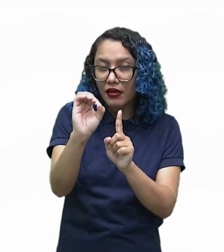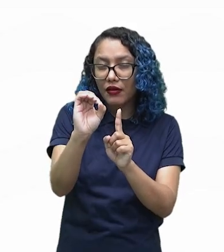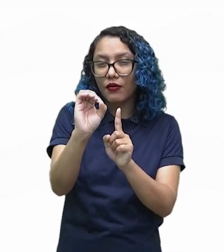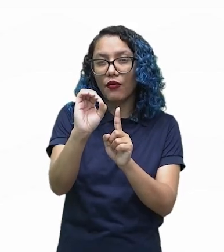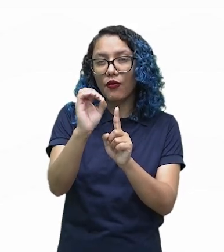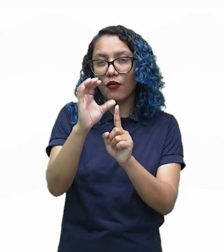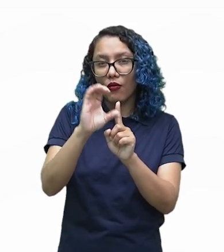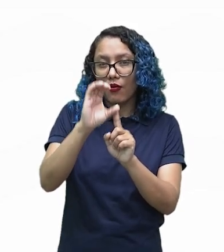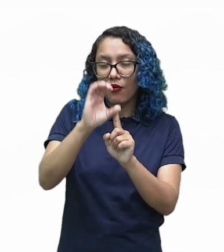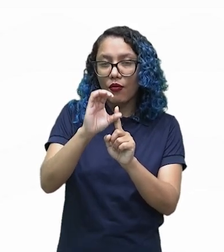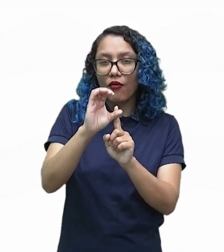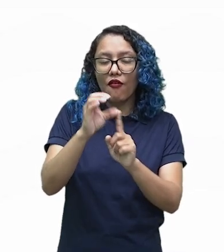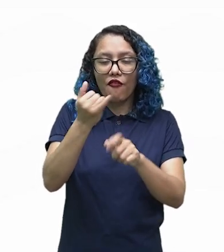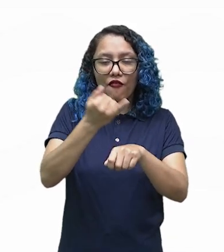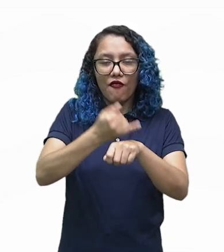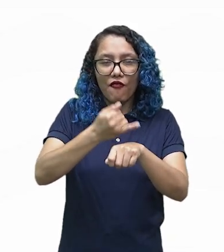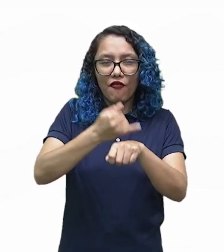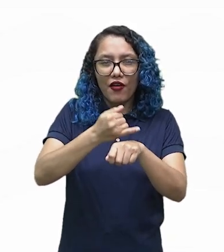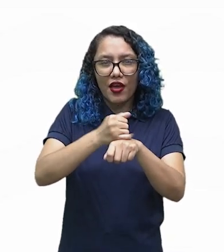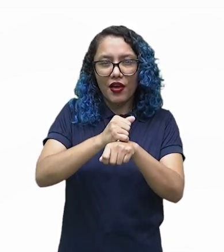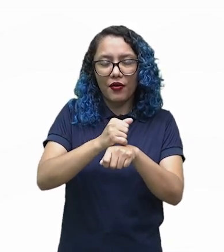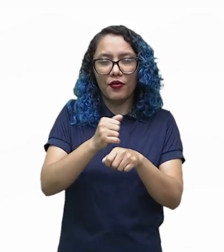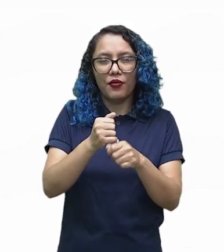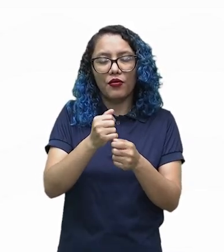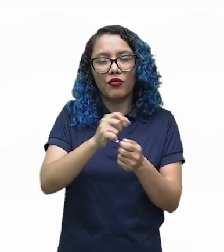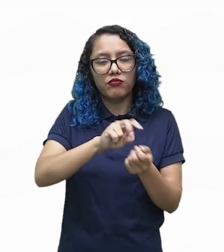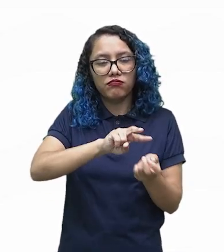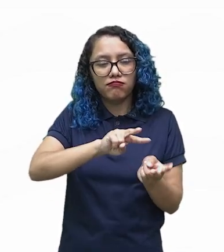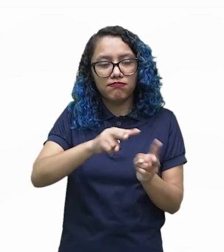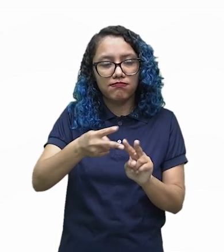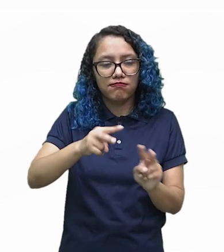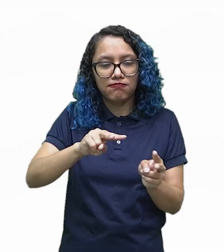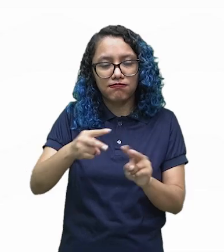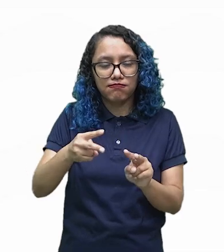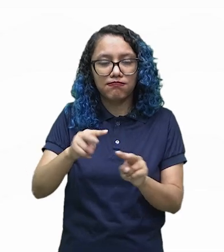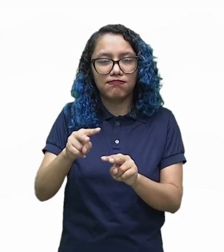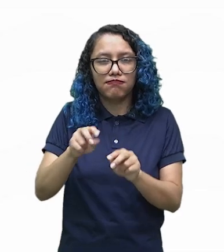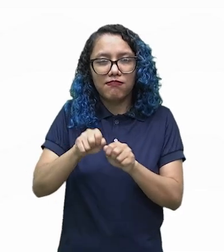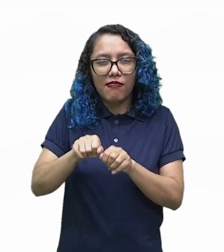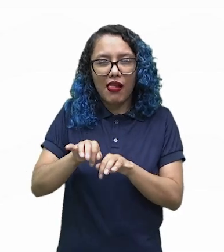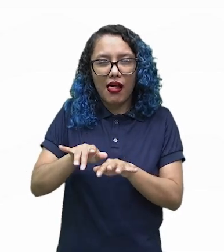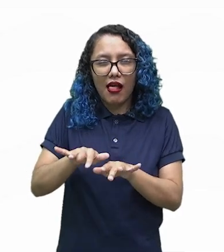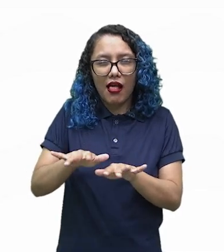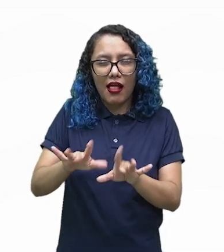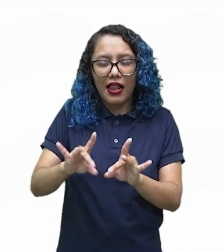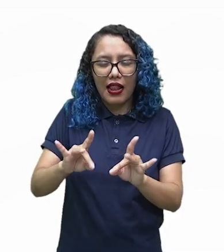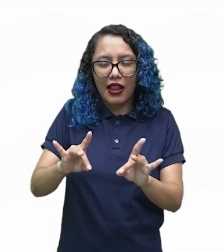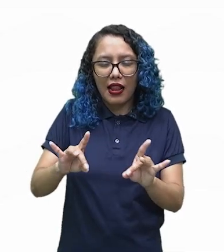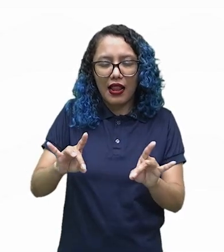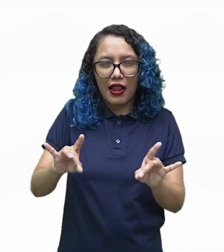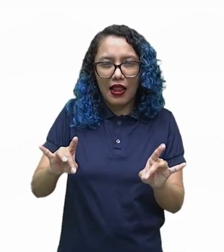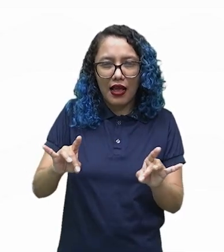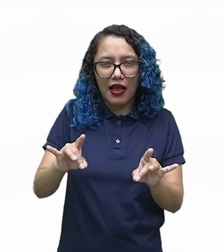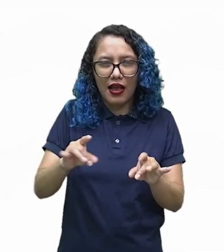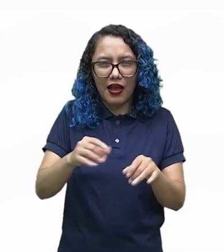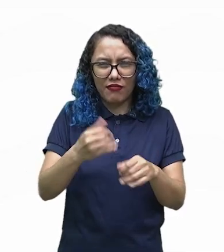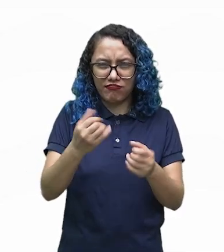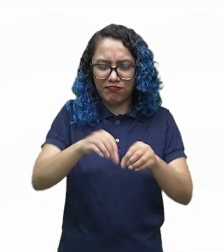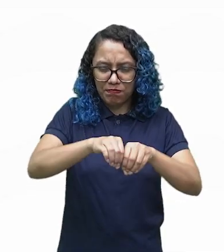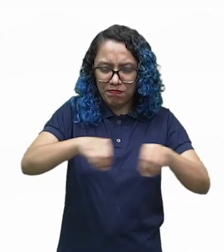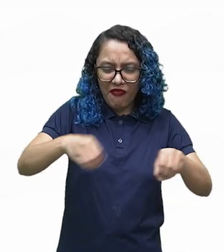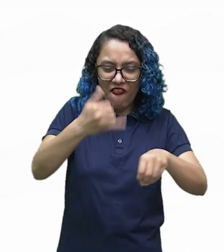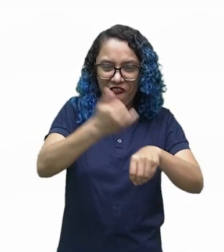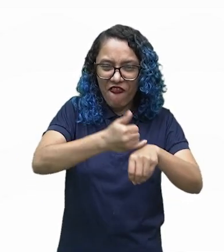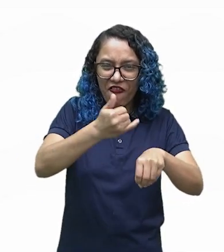Celsius, né, o ferro começasse a se transformar em ferro líquido, né, aquele ferro sólido, aquela